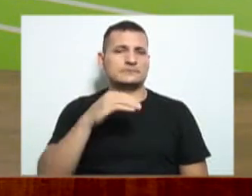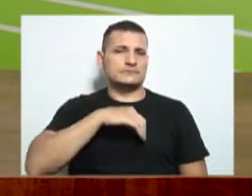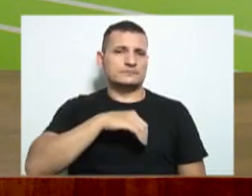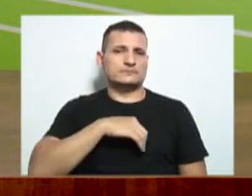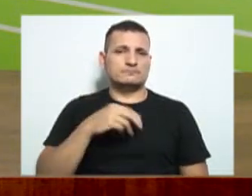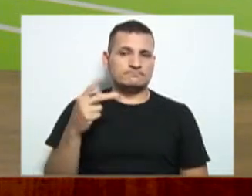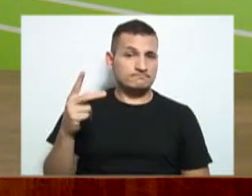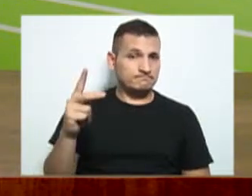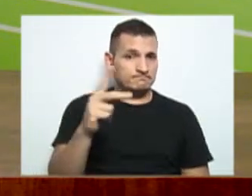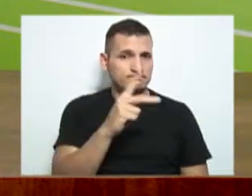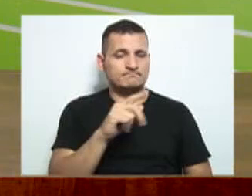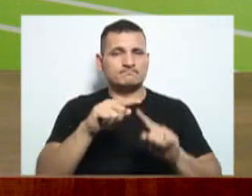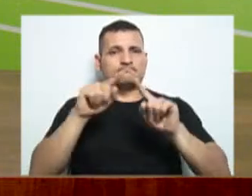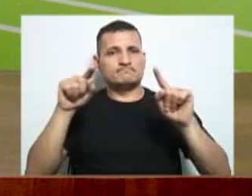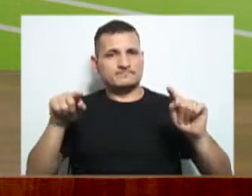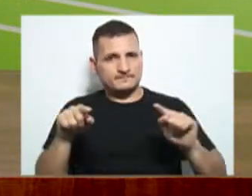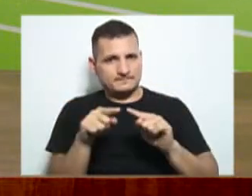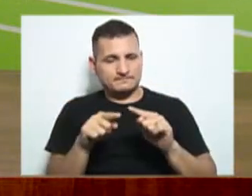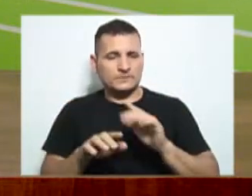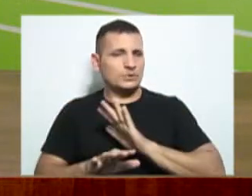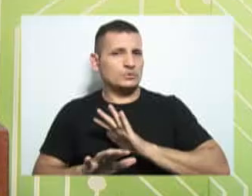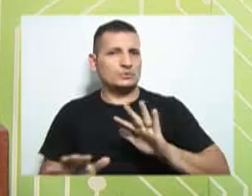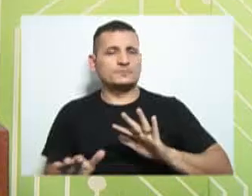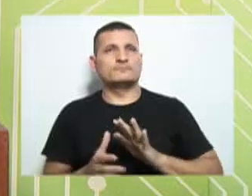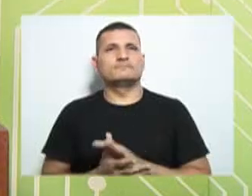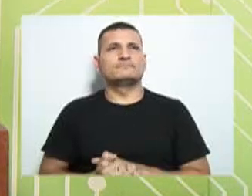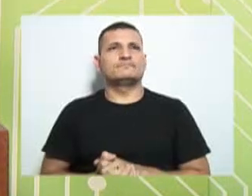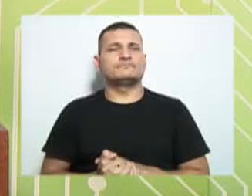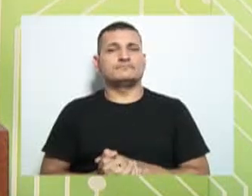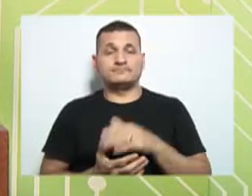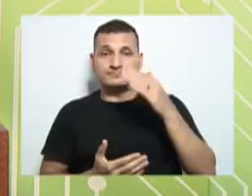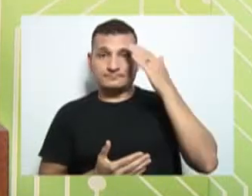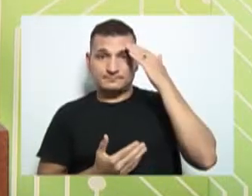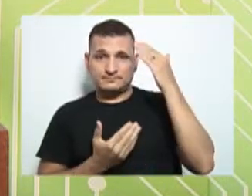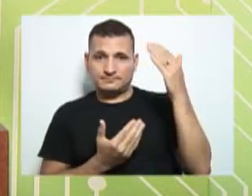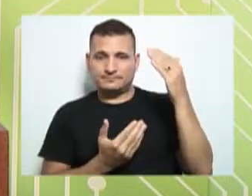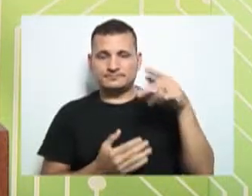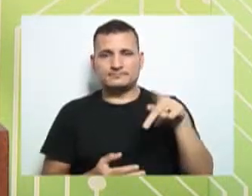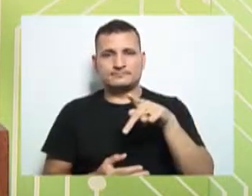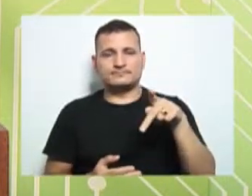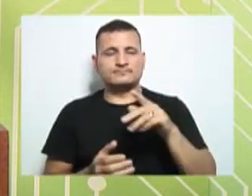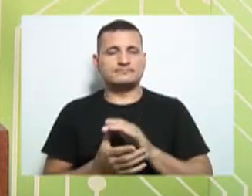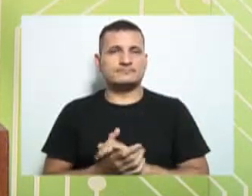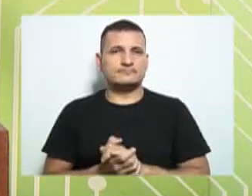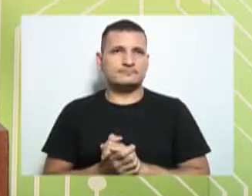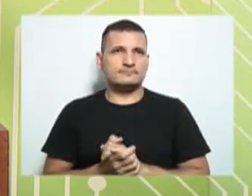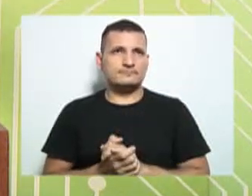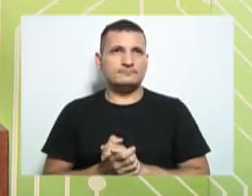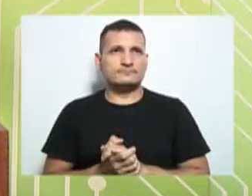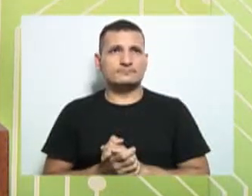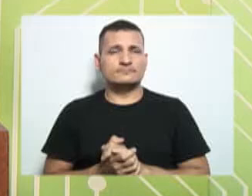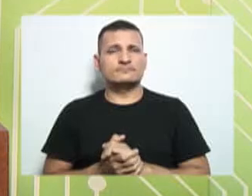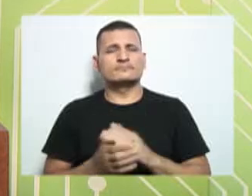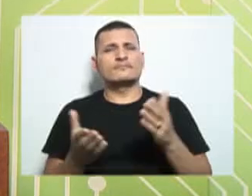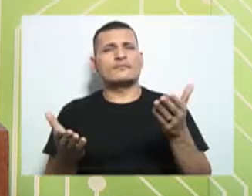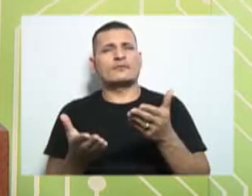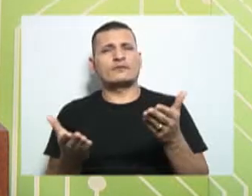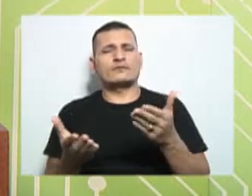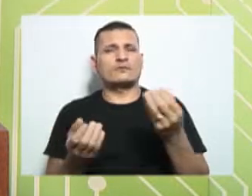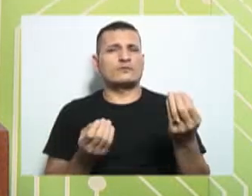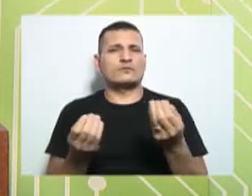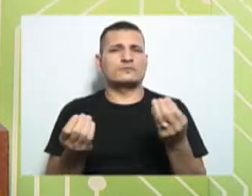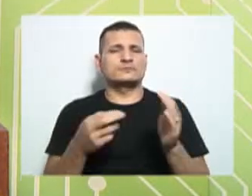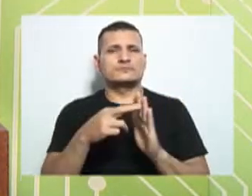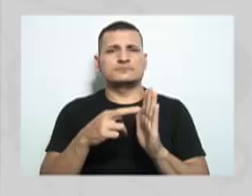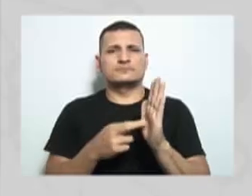funcionários. Somente isso, professora. Obrigada, professora Fernanda, pela participação. Então, vamos lá aos nossos regimes de tributação no